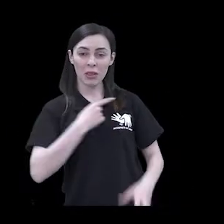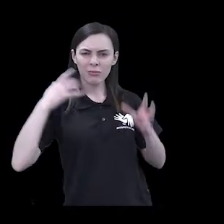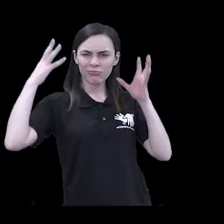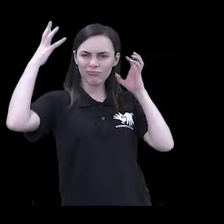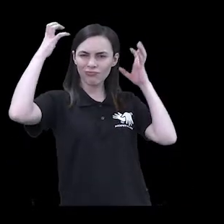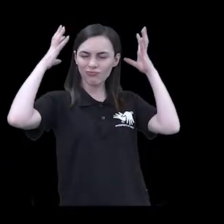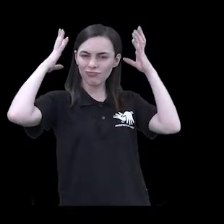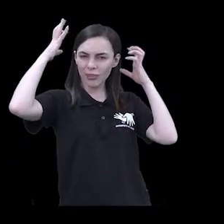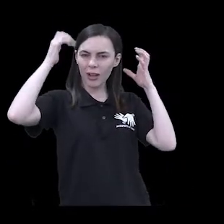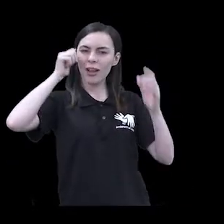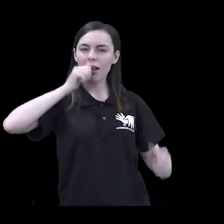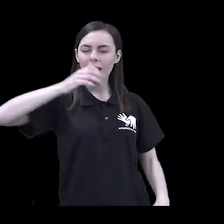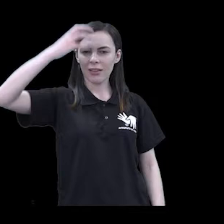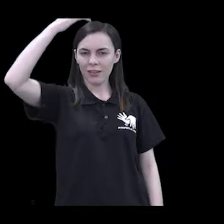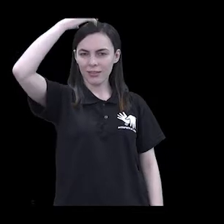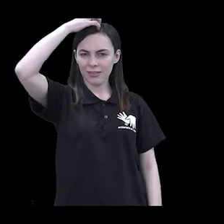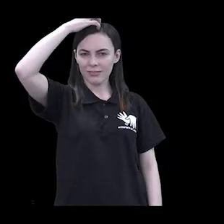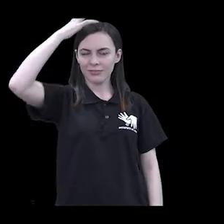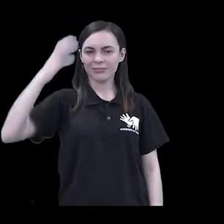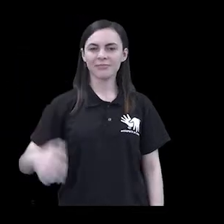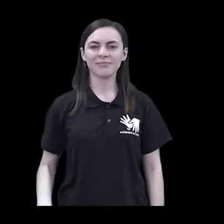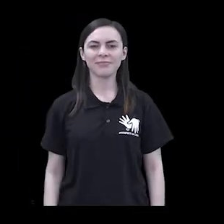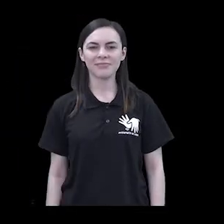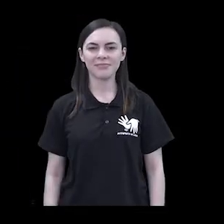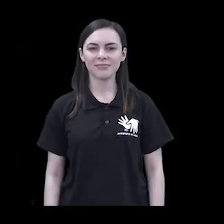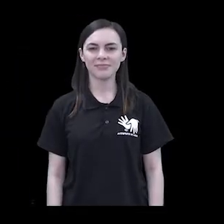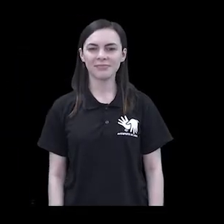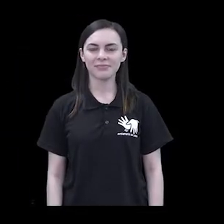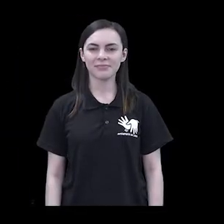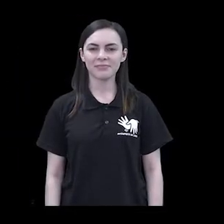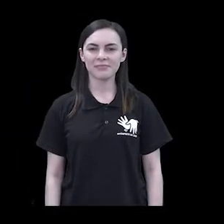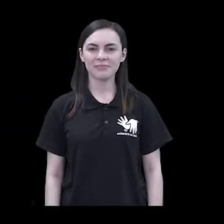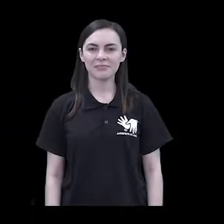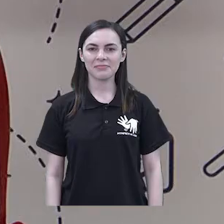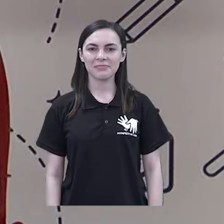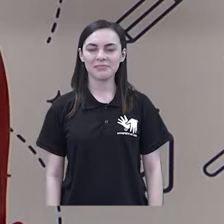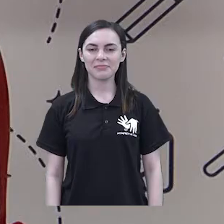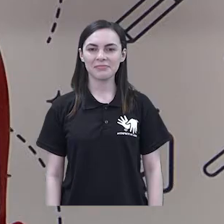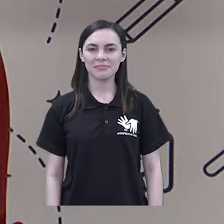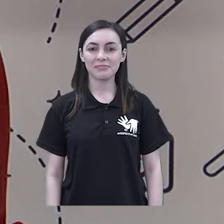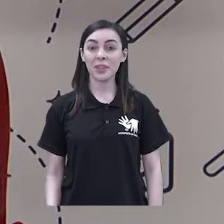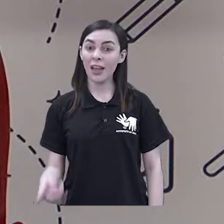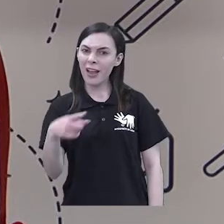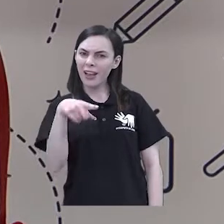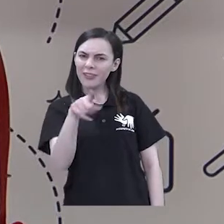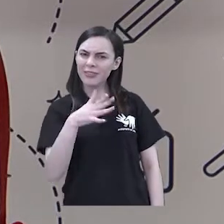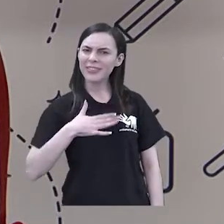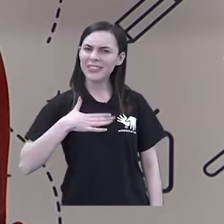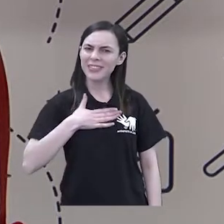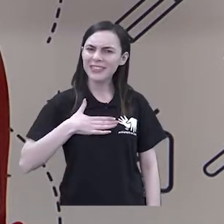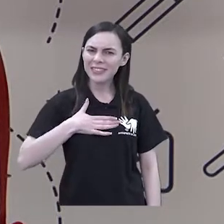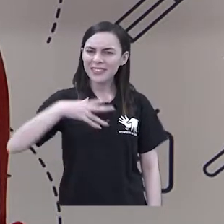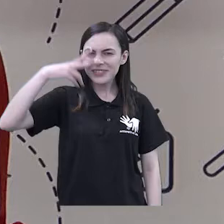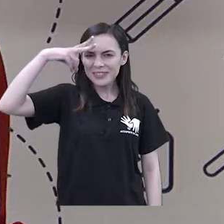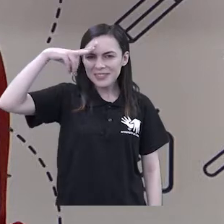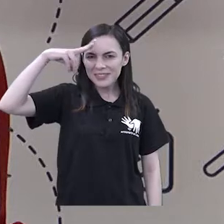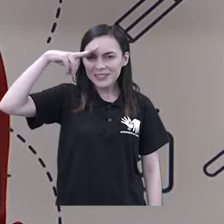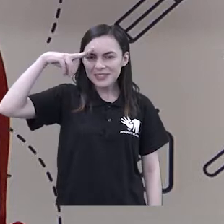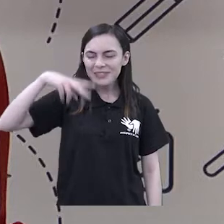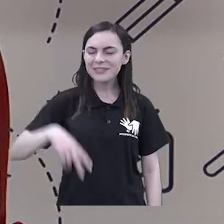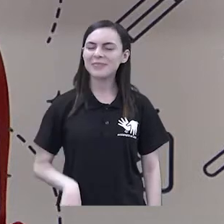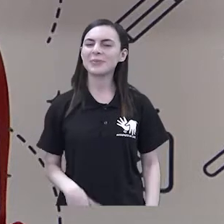Nosso Crespo é de rainha. E aí, Gostaram da nossa